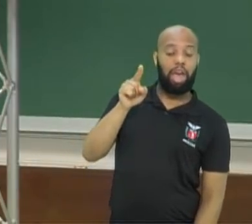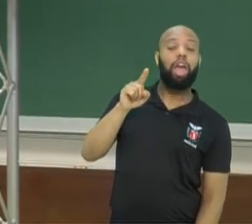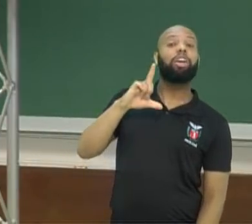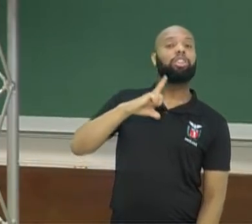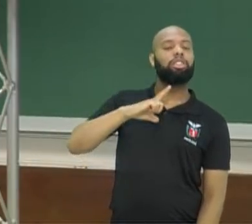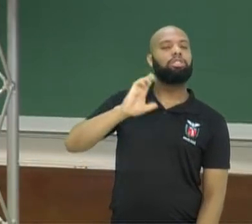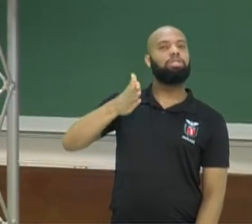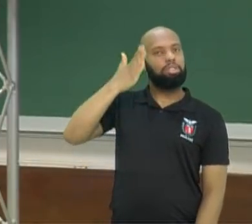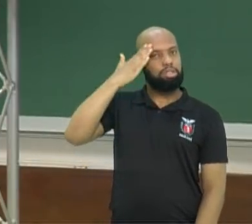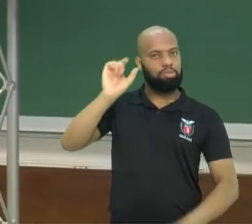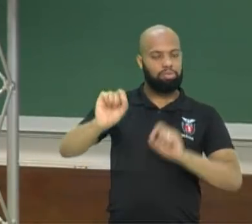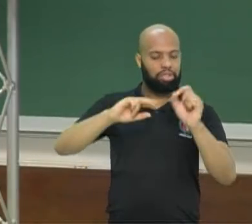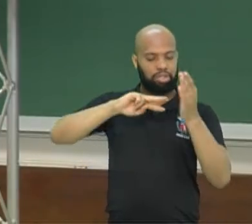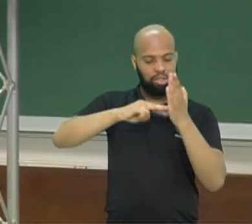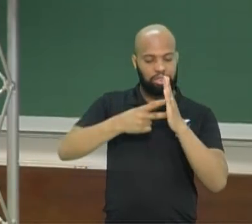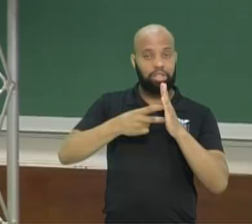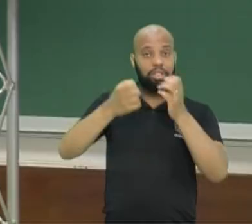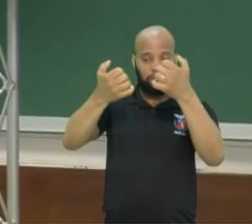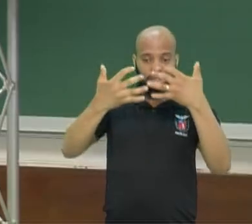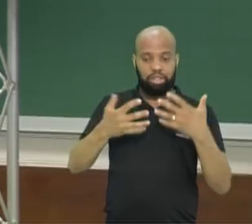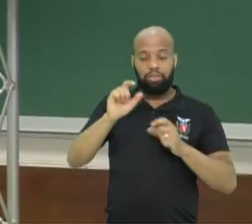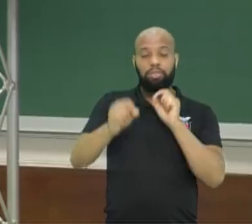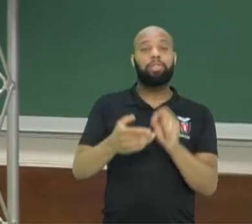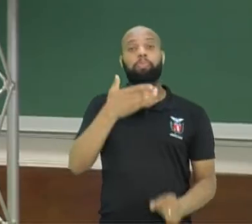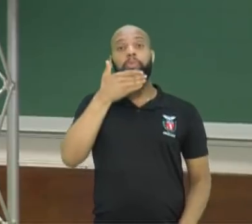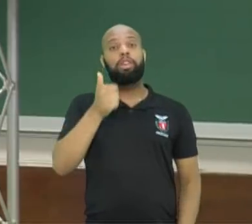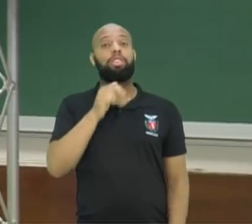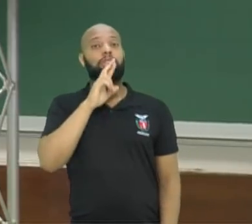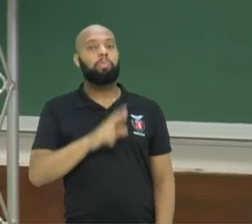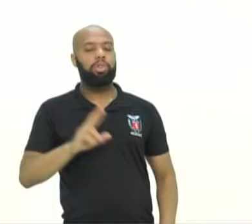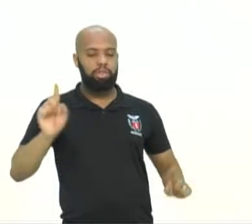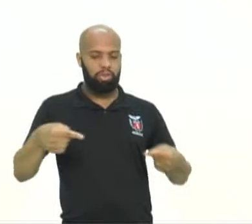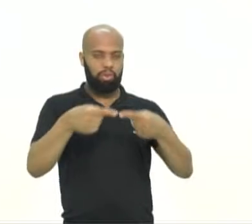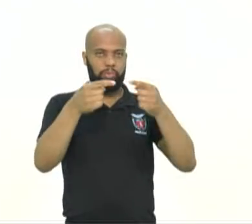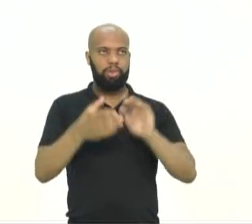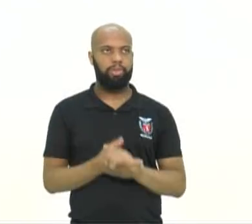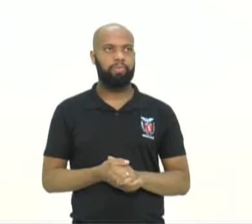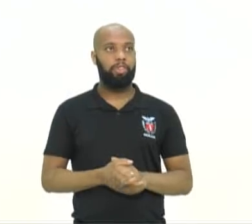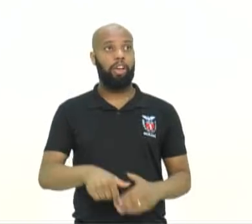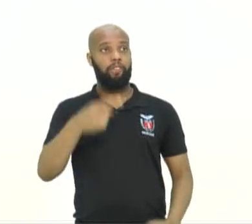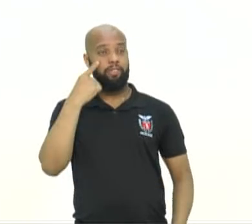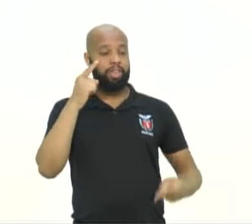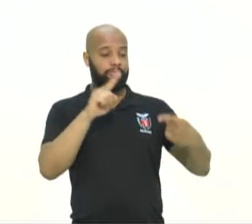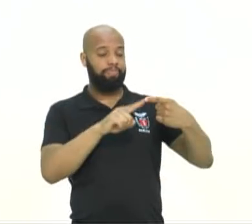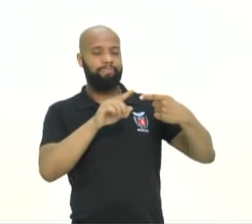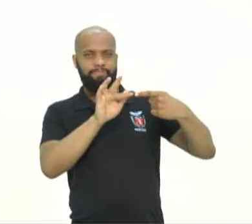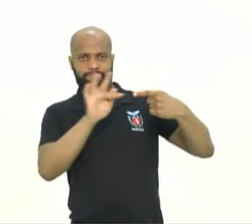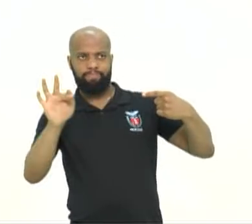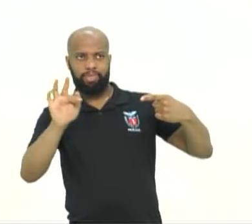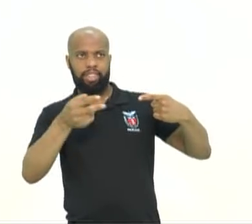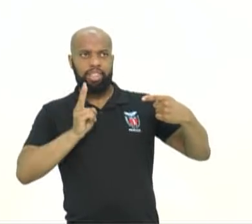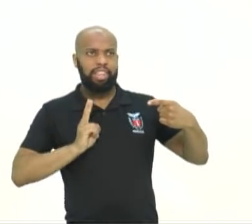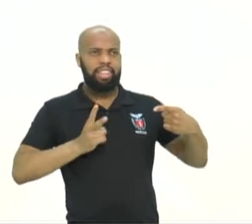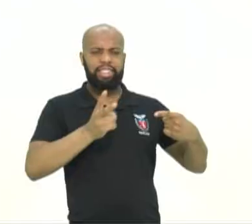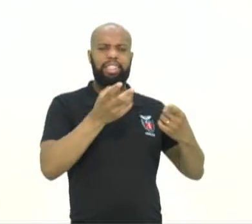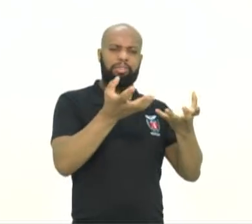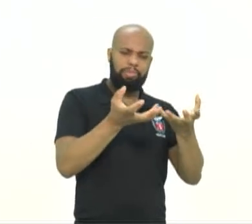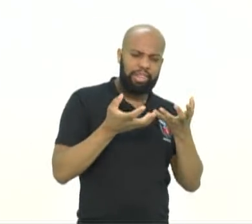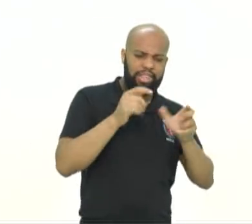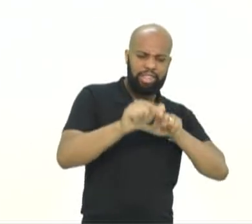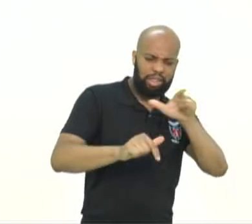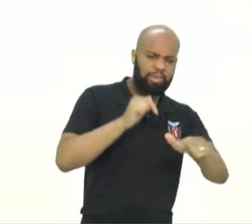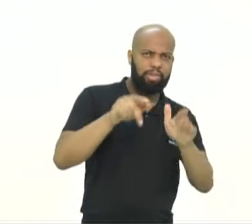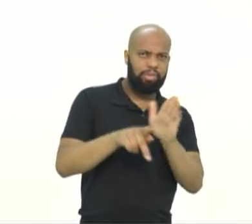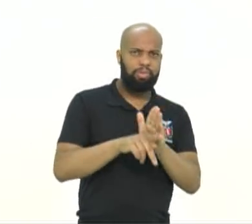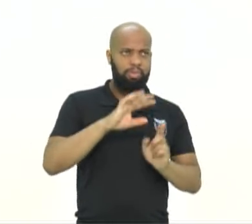que elas dizem. E daí me diga qual é a melhor resposta. Letra A, Sheila sempre quis trabalhar com arte? Eu posso ter mais